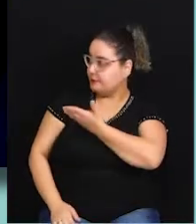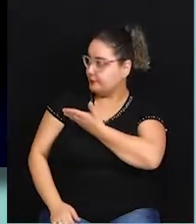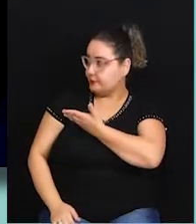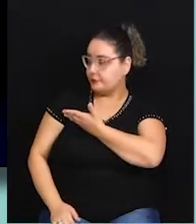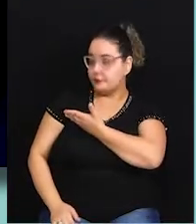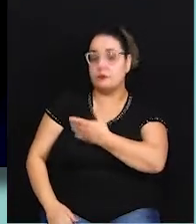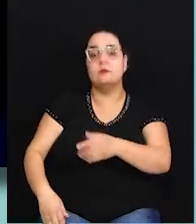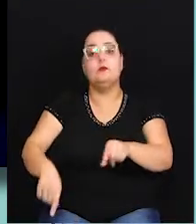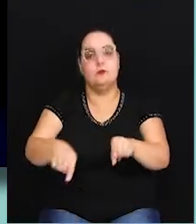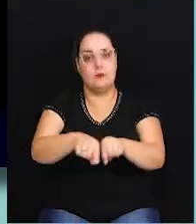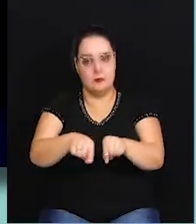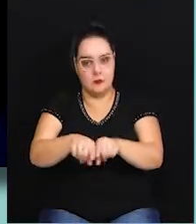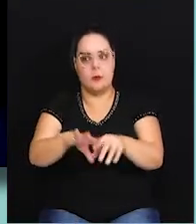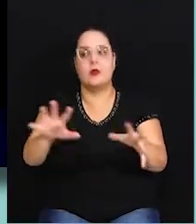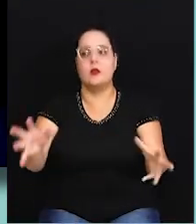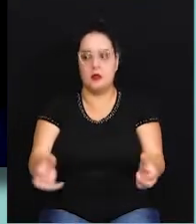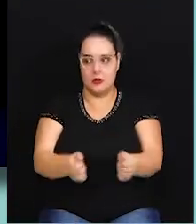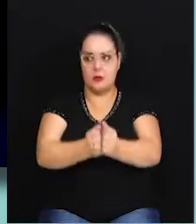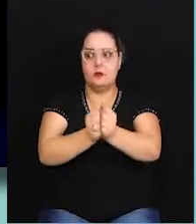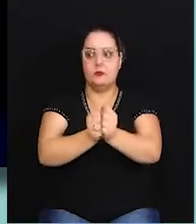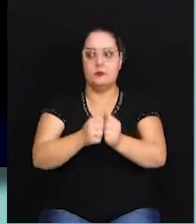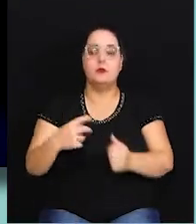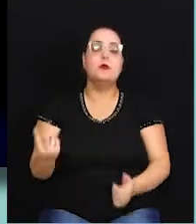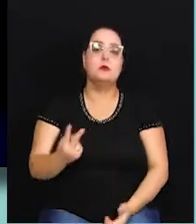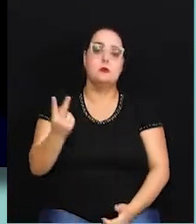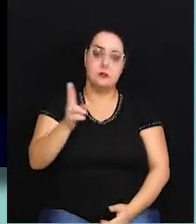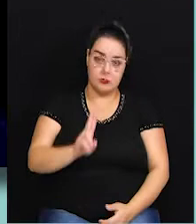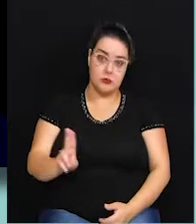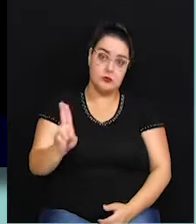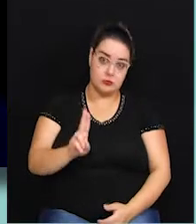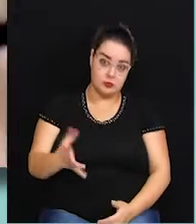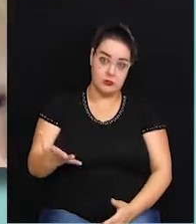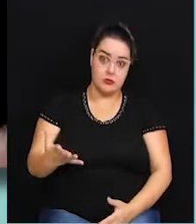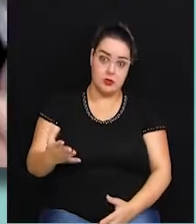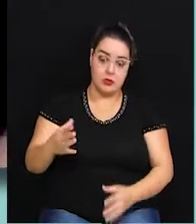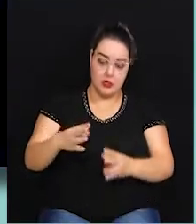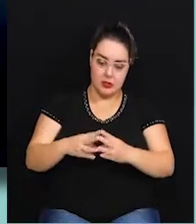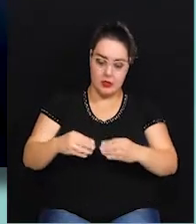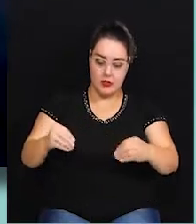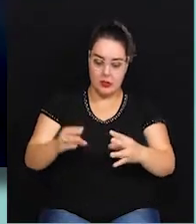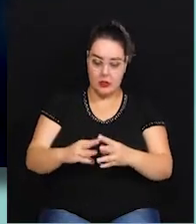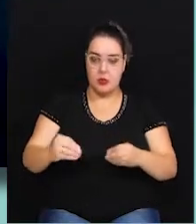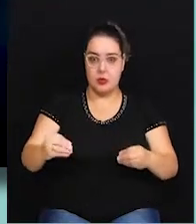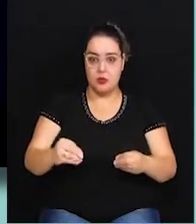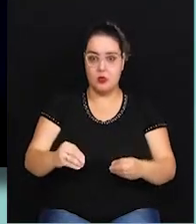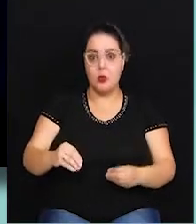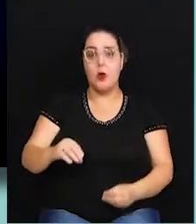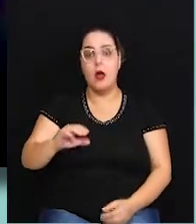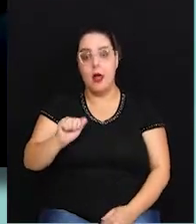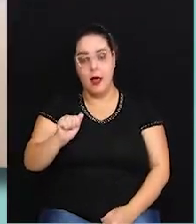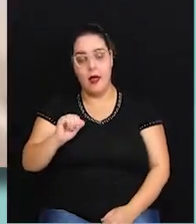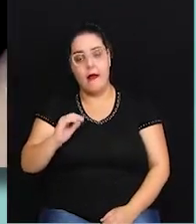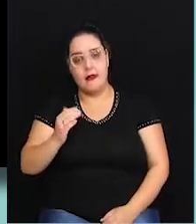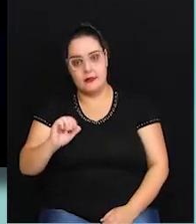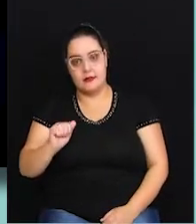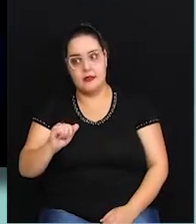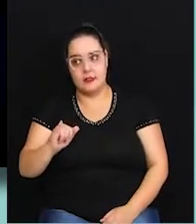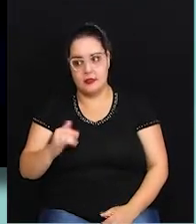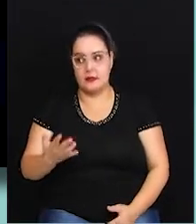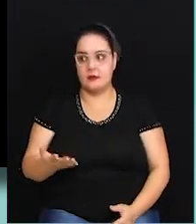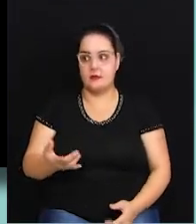Então, nós também resolvemos agregar valor e utilizar então as fibras do açaí para compor a nossa